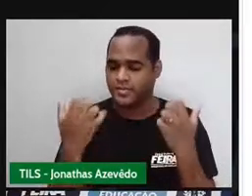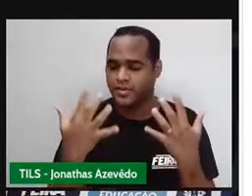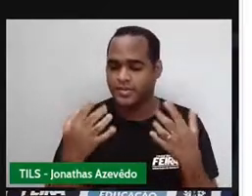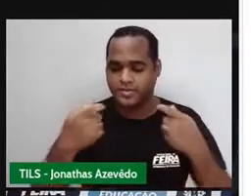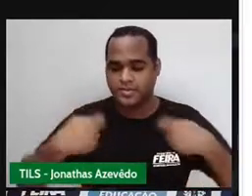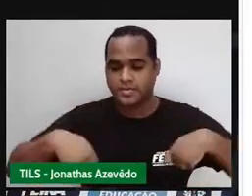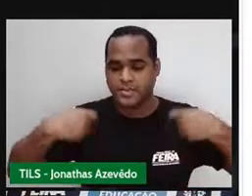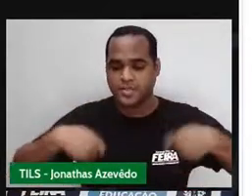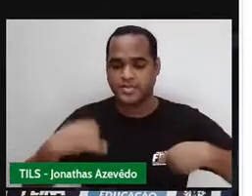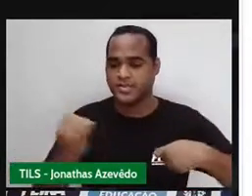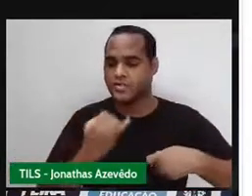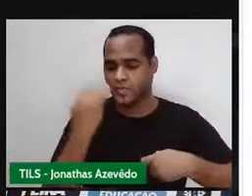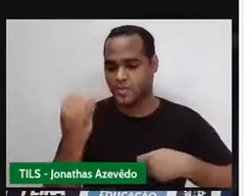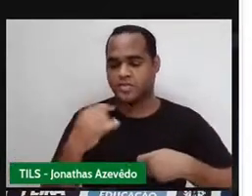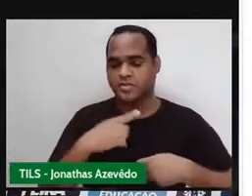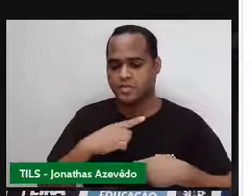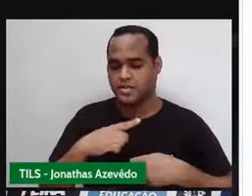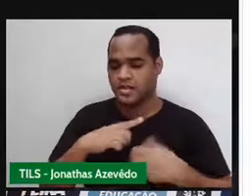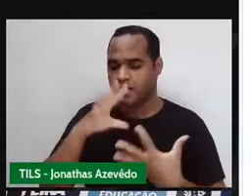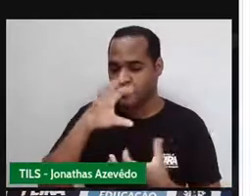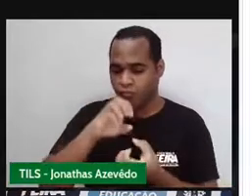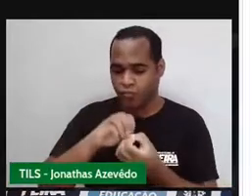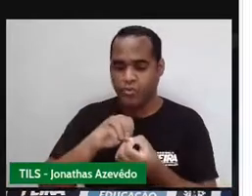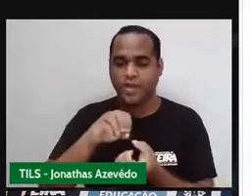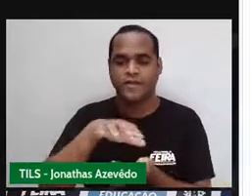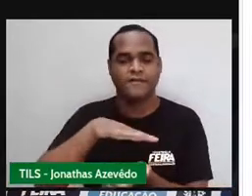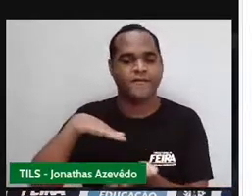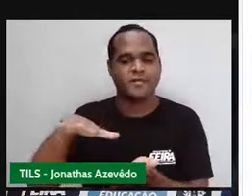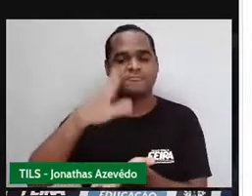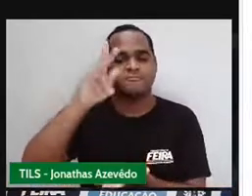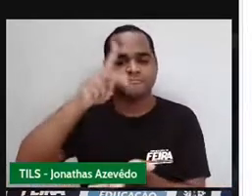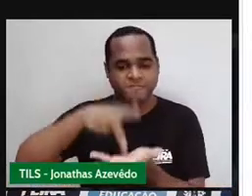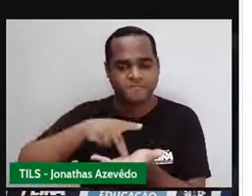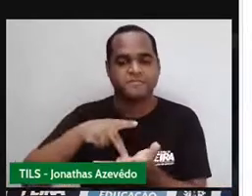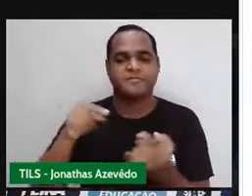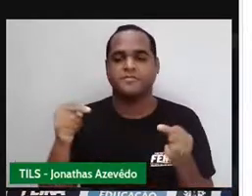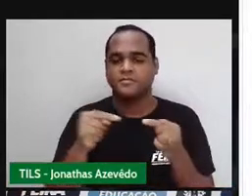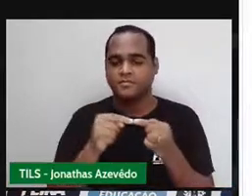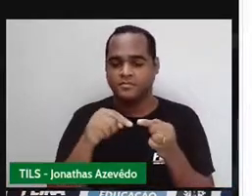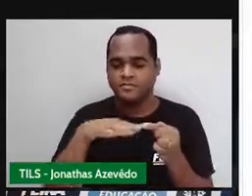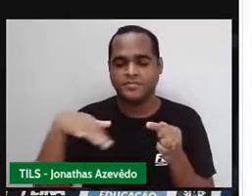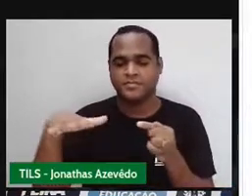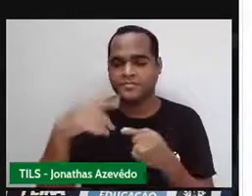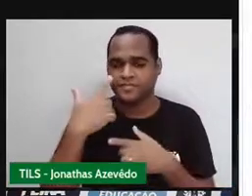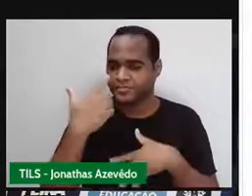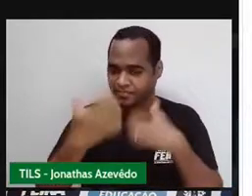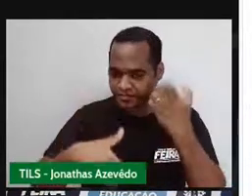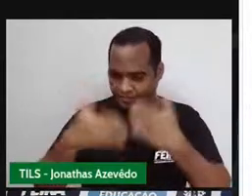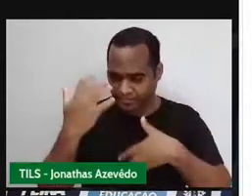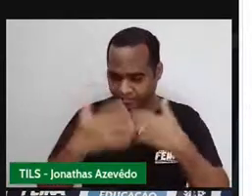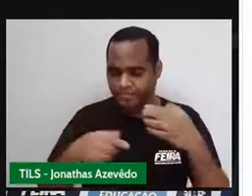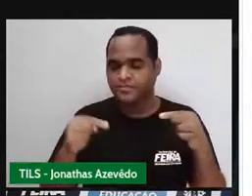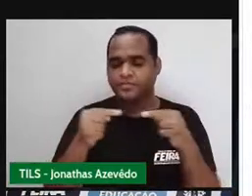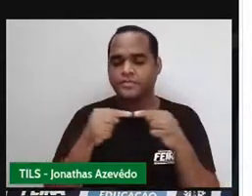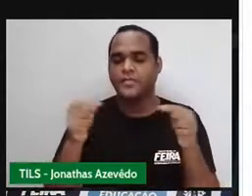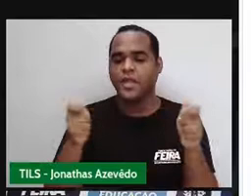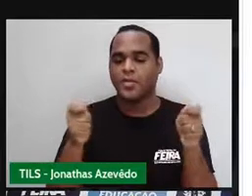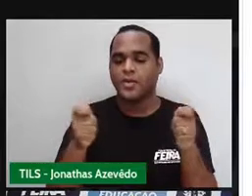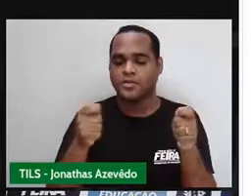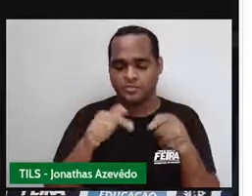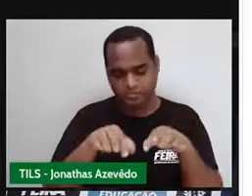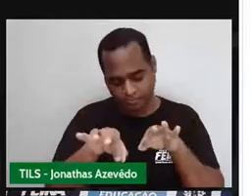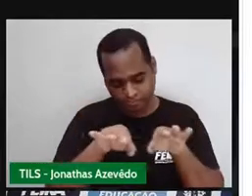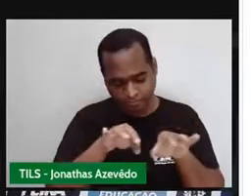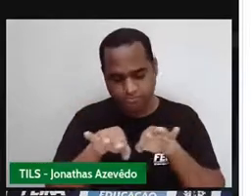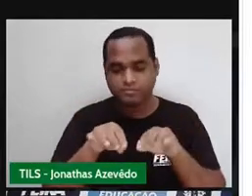precisar determinar a área real desse imóvel para que essa área seja colocada no